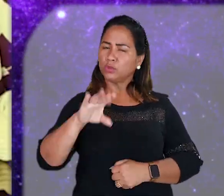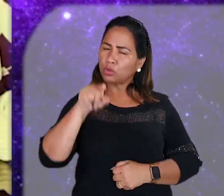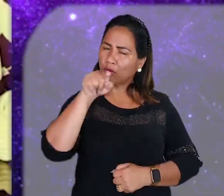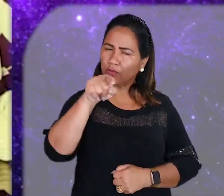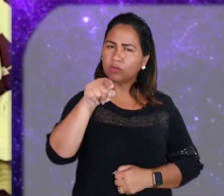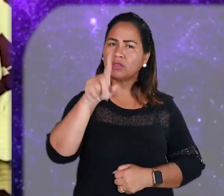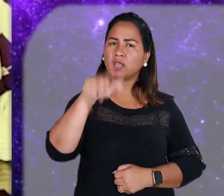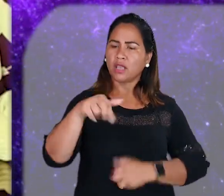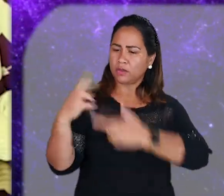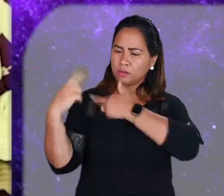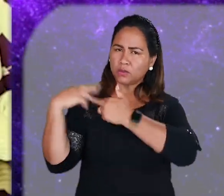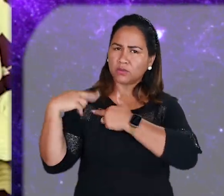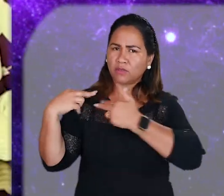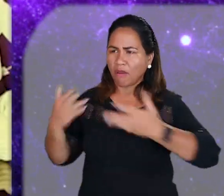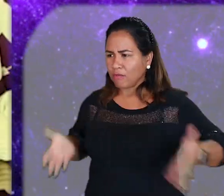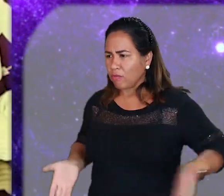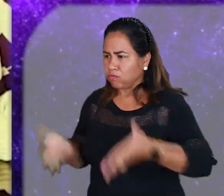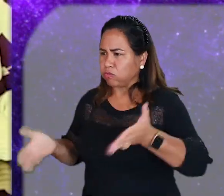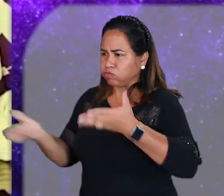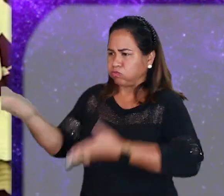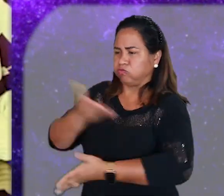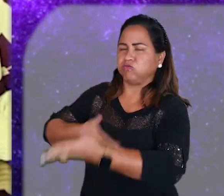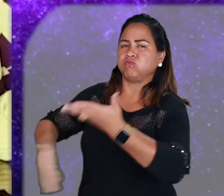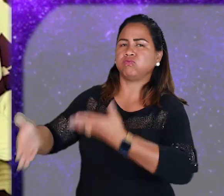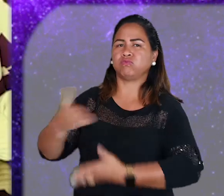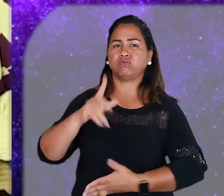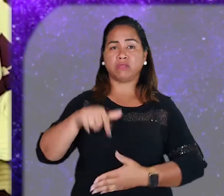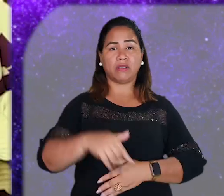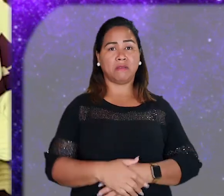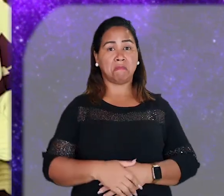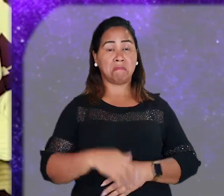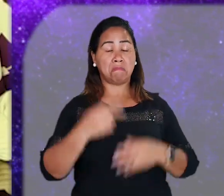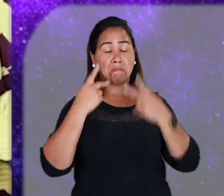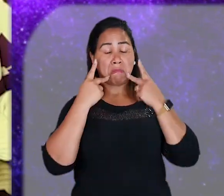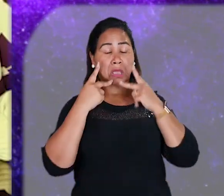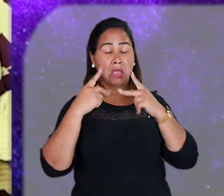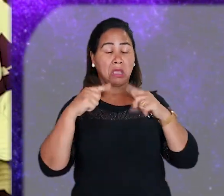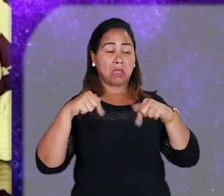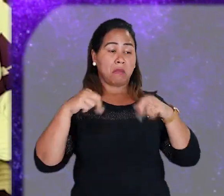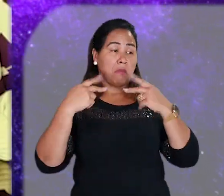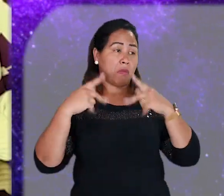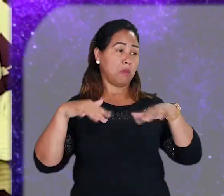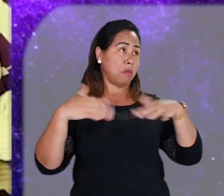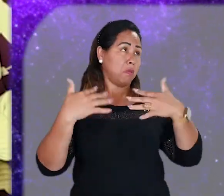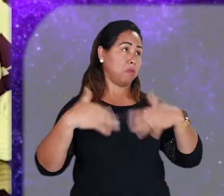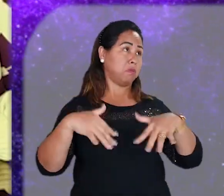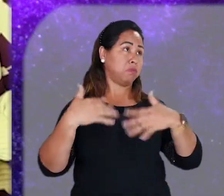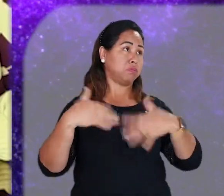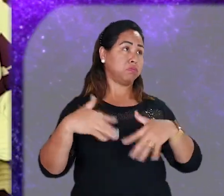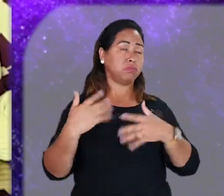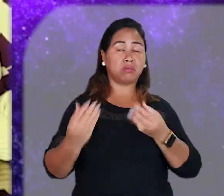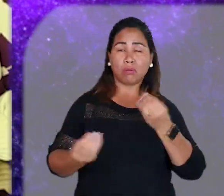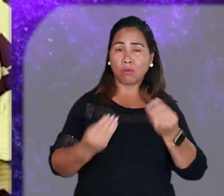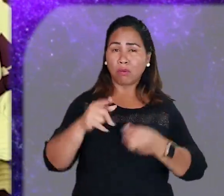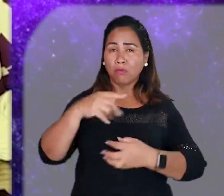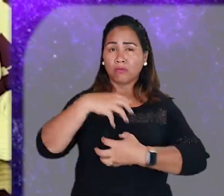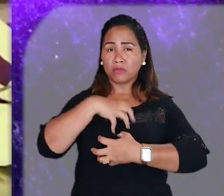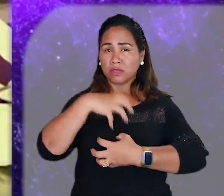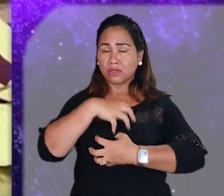mas somente você pode alimentar ele que pariu